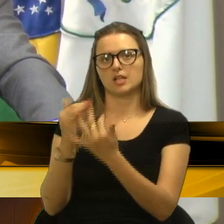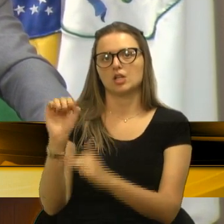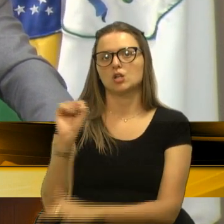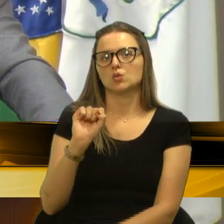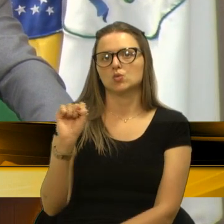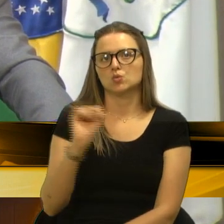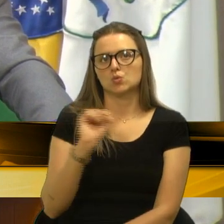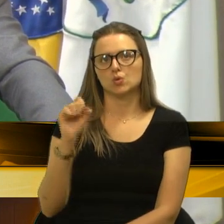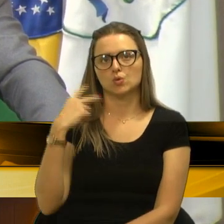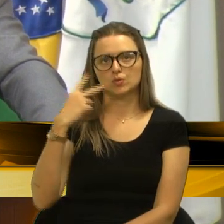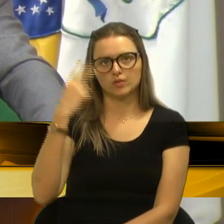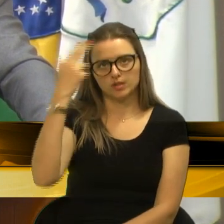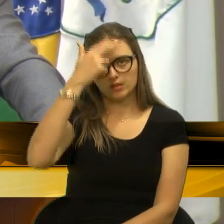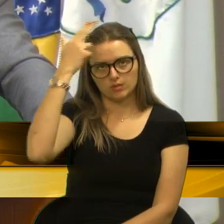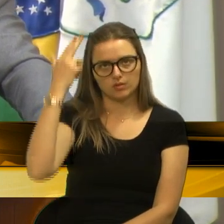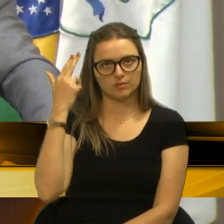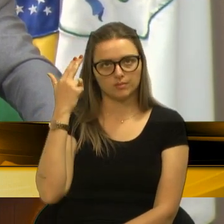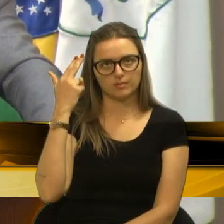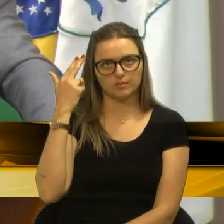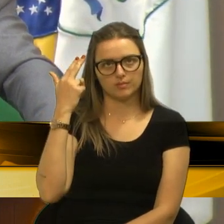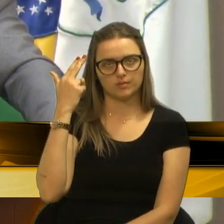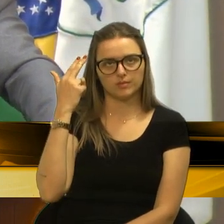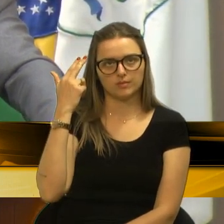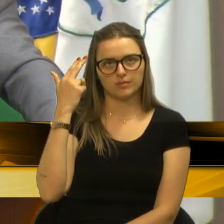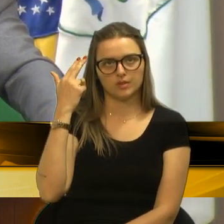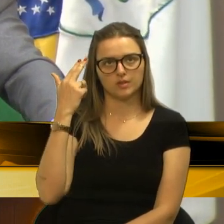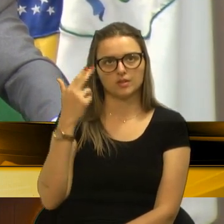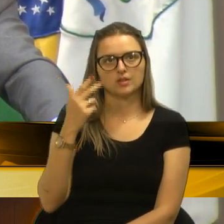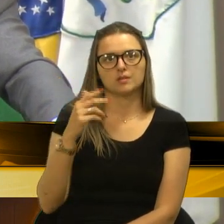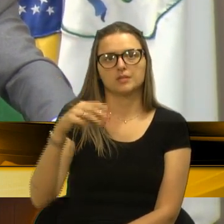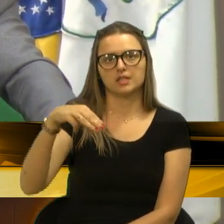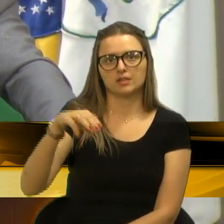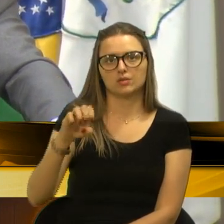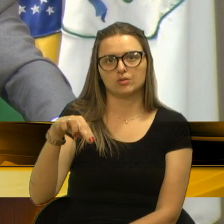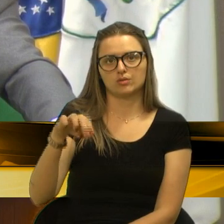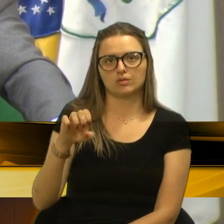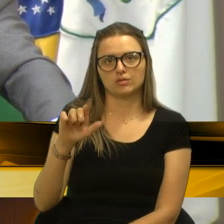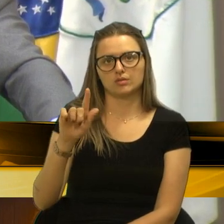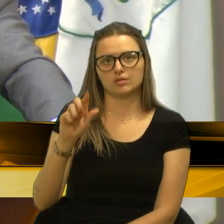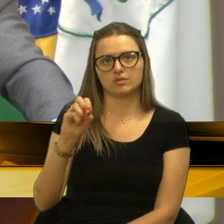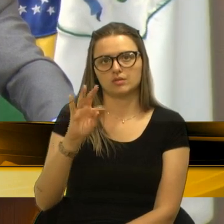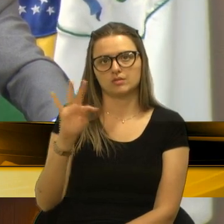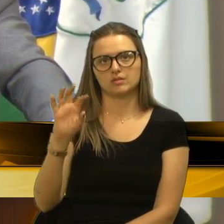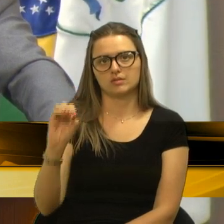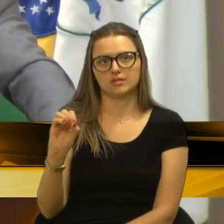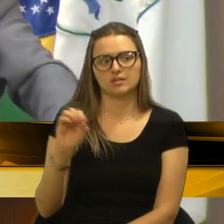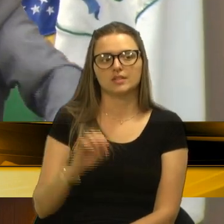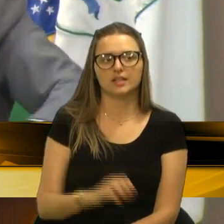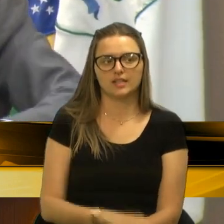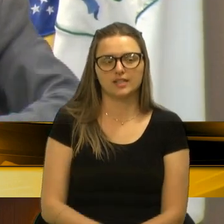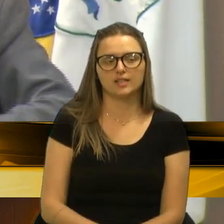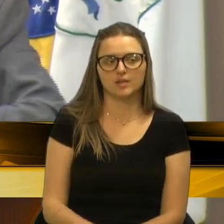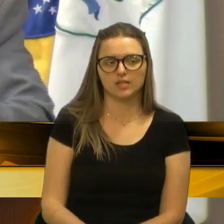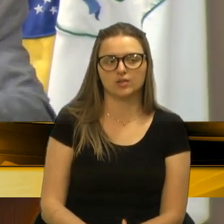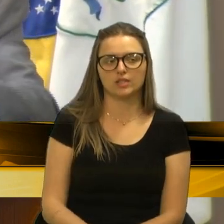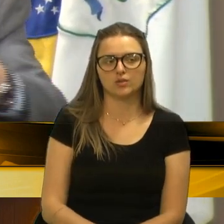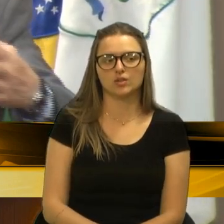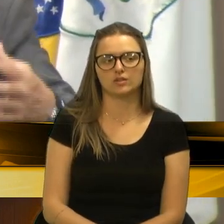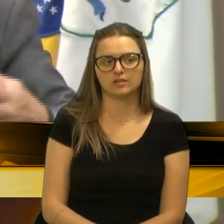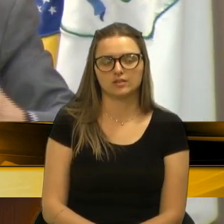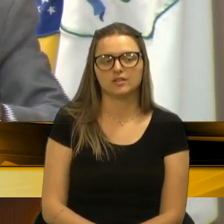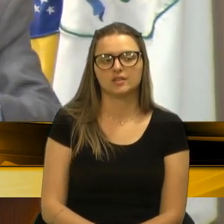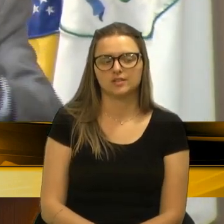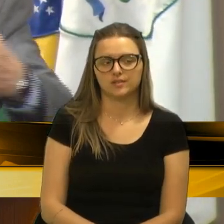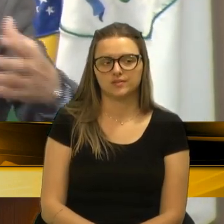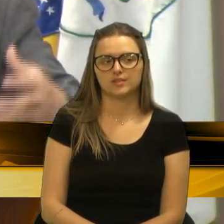Cassina, né, do seu Louseno Menegotto. Então, tudo isso é